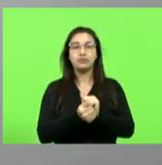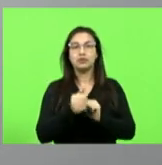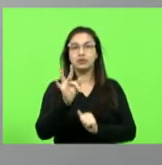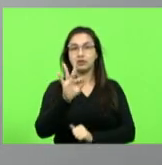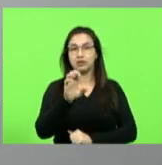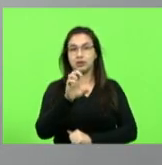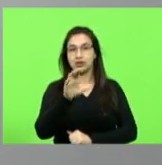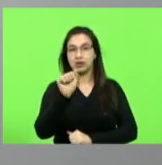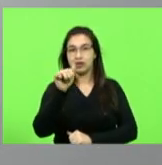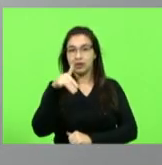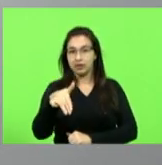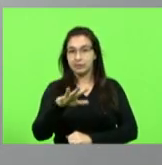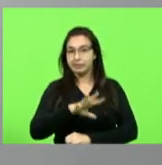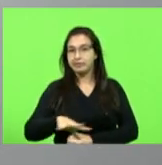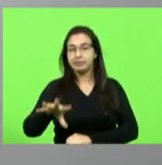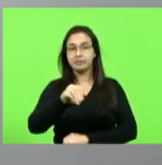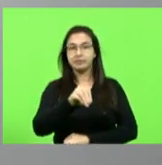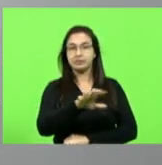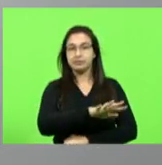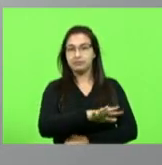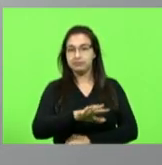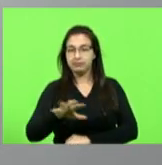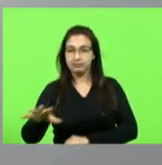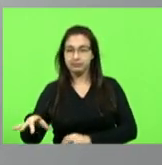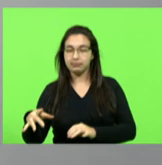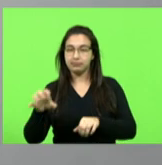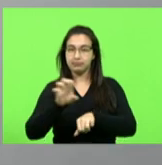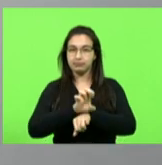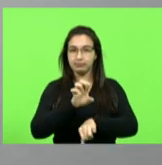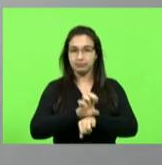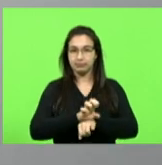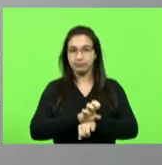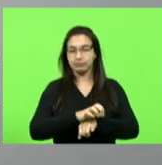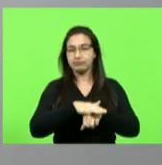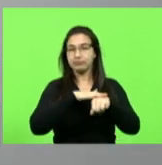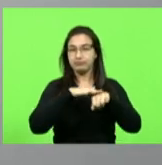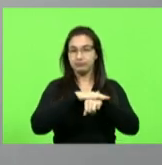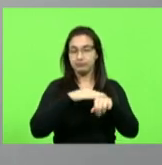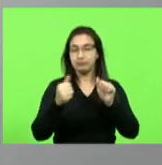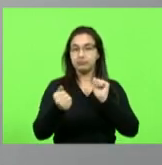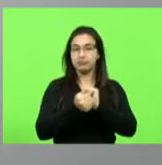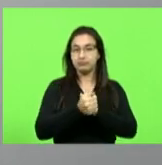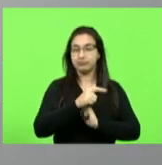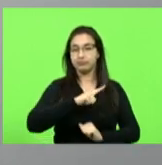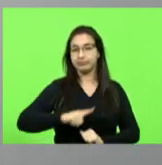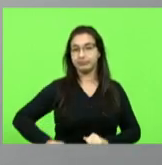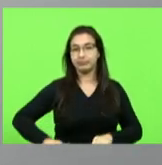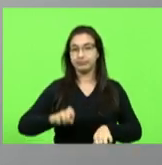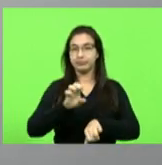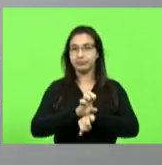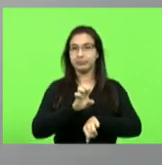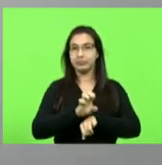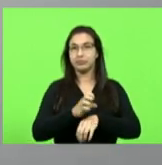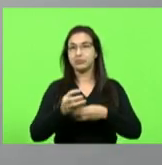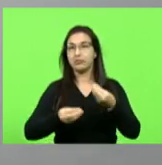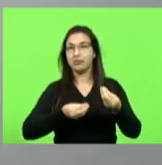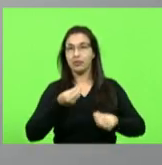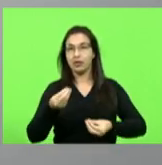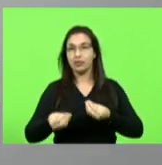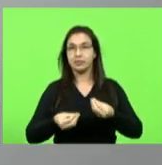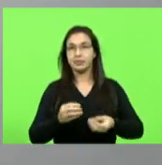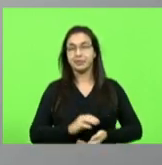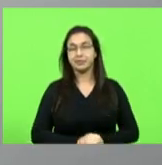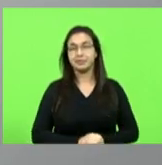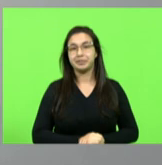em todas as regiões do Estado. Sobre o diálogo, então, com o governo do Estado, né? O DT contatou,